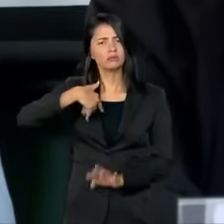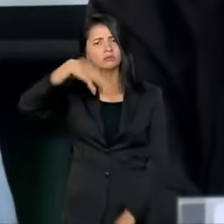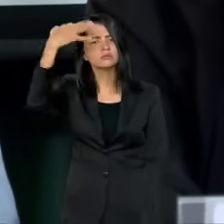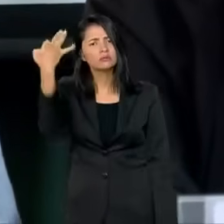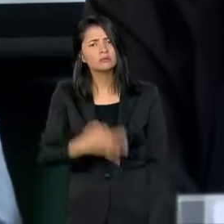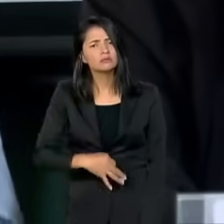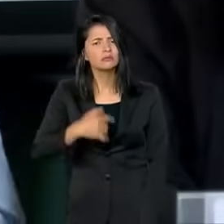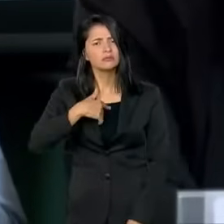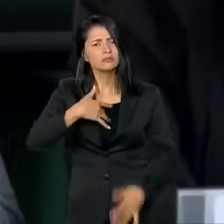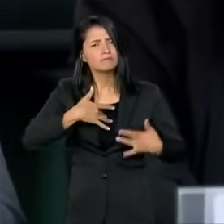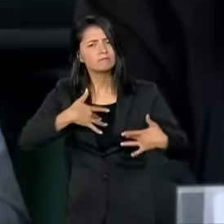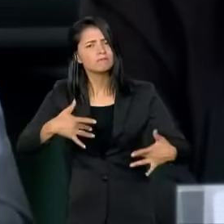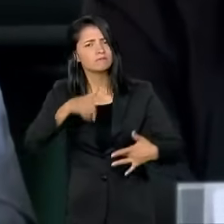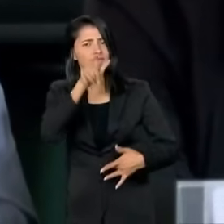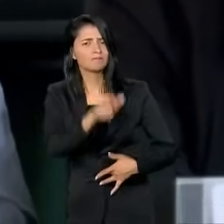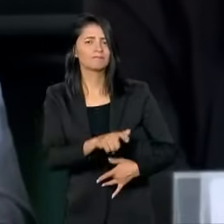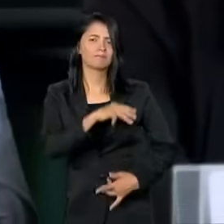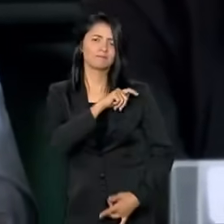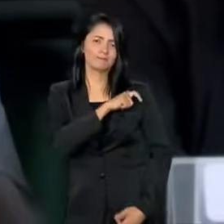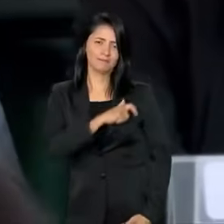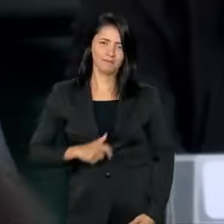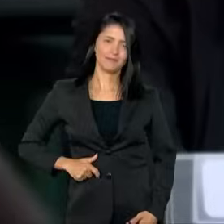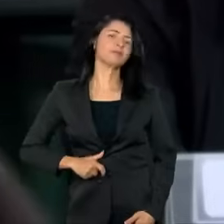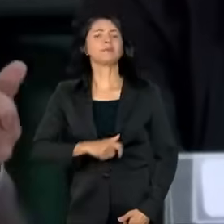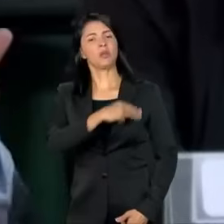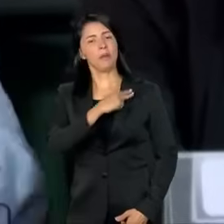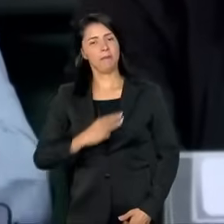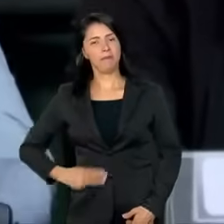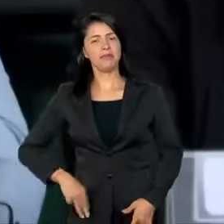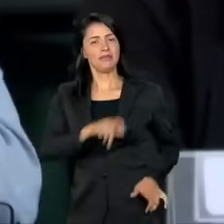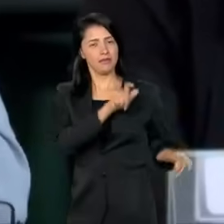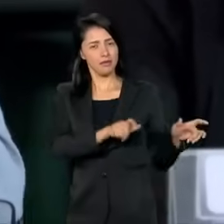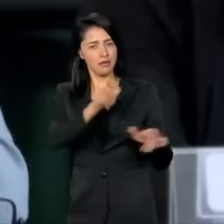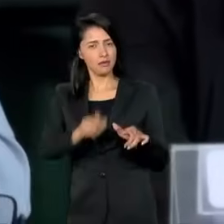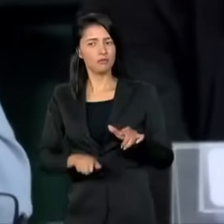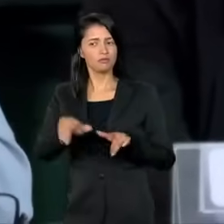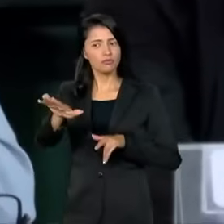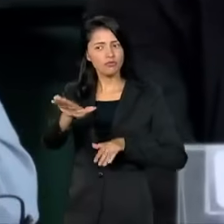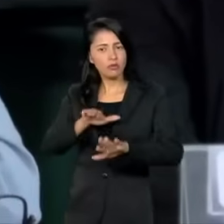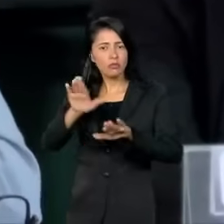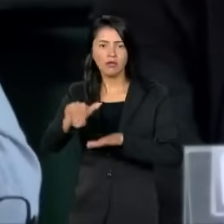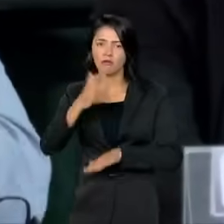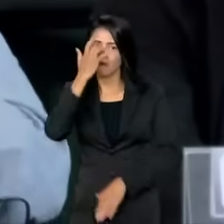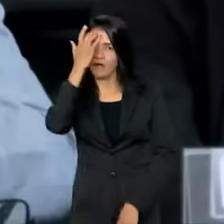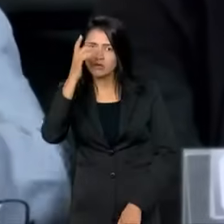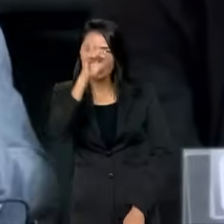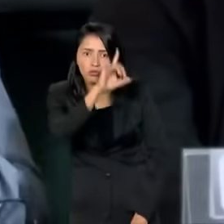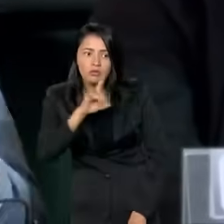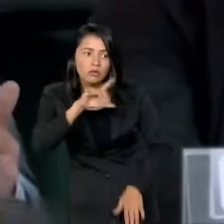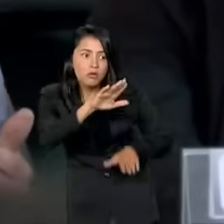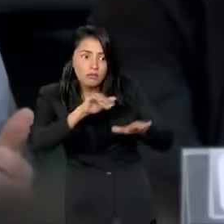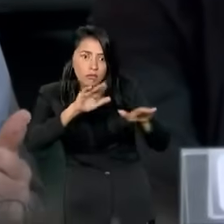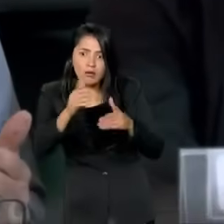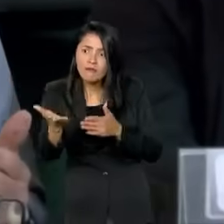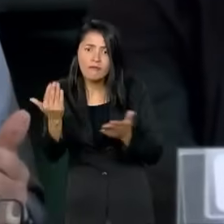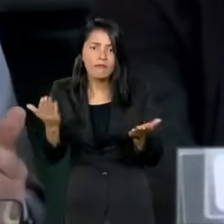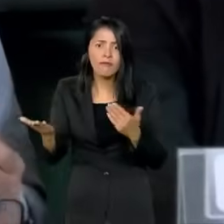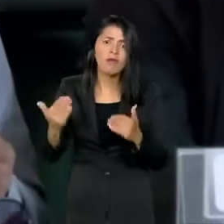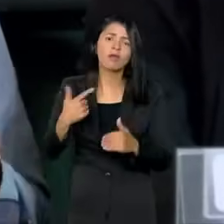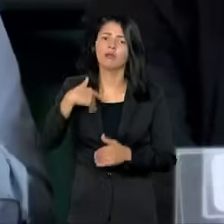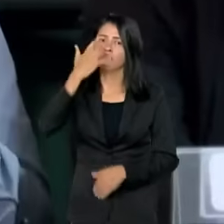da sensibilidade dos meus ministros que eu convoquei. Não é fácil convocar as pessoas num domingo. Eu,